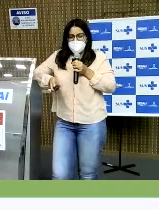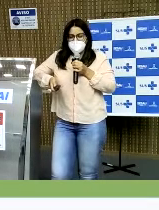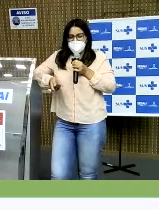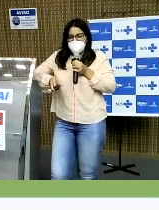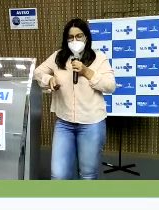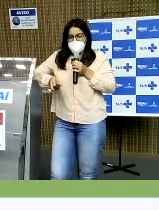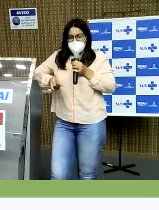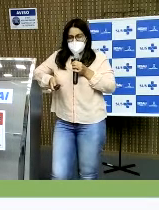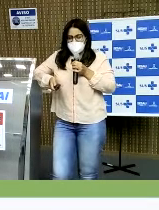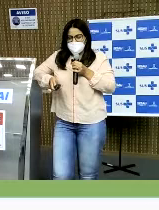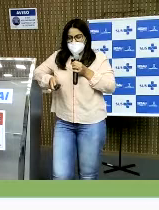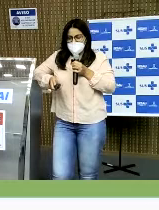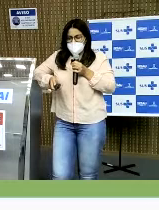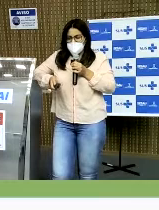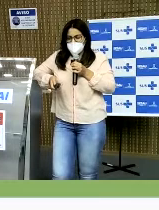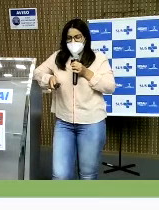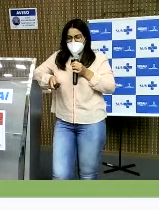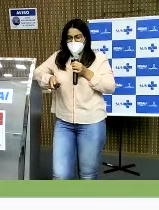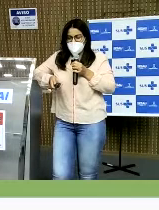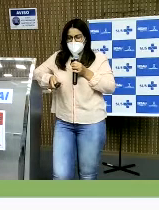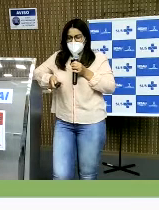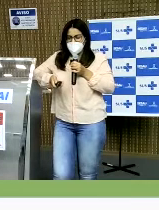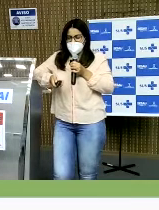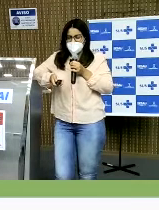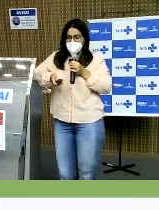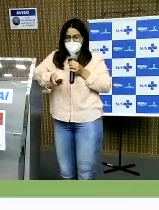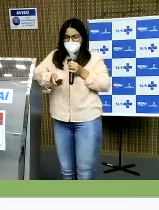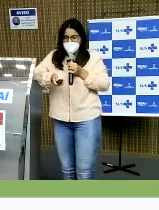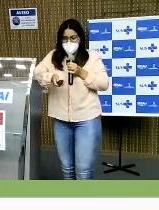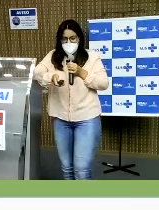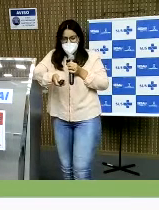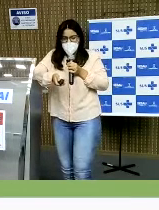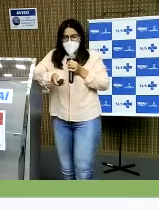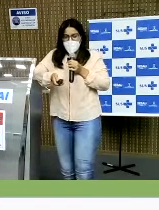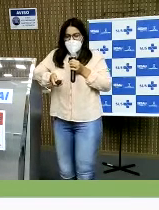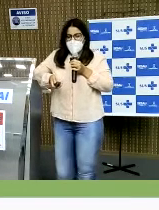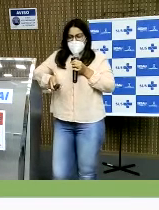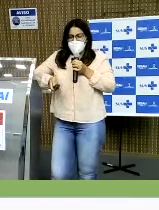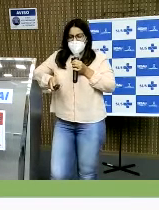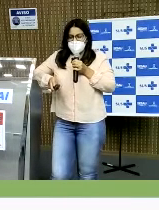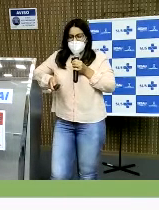de 2.032 pessoas. Em 2020 foram atendidos 2.987.